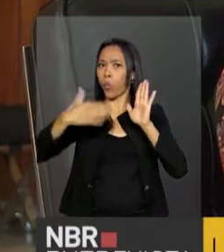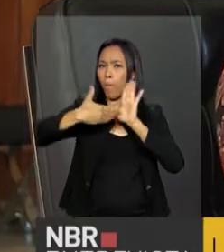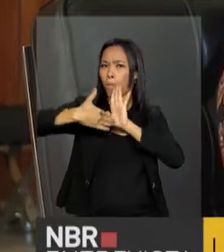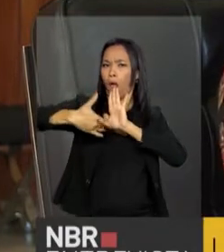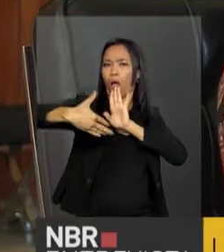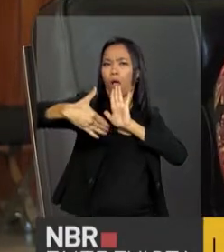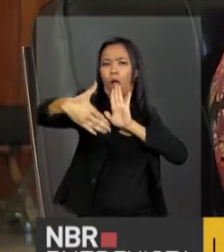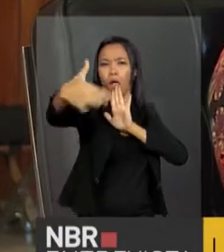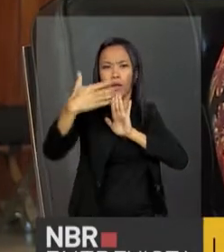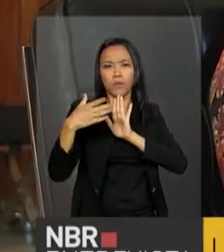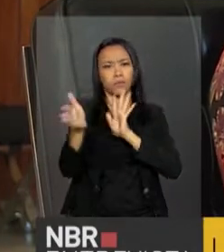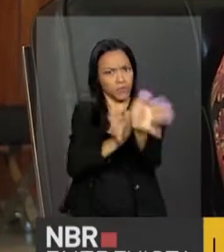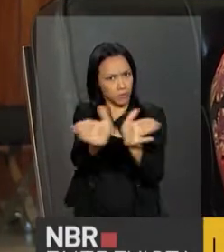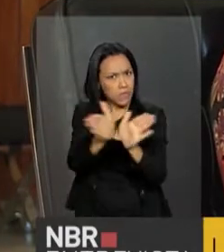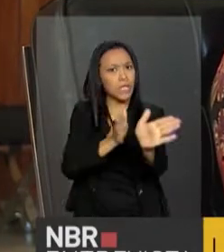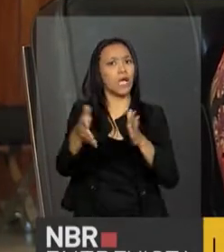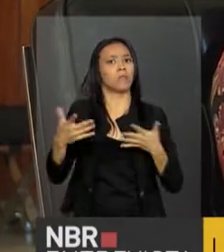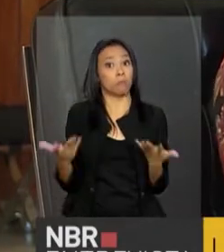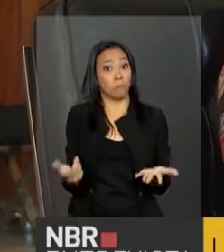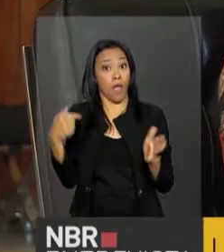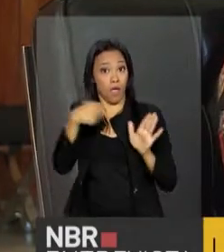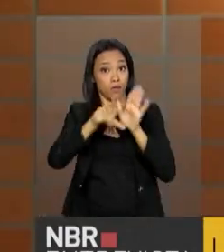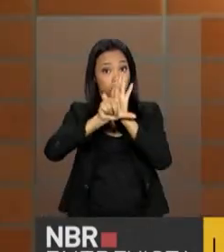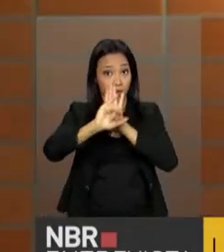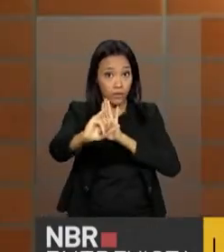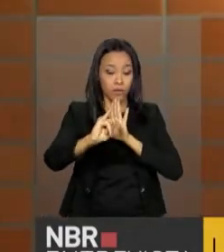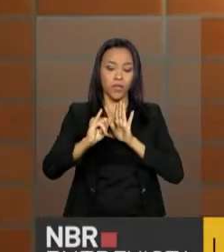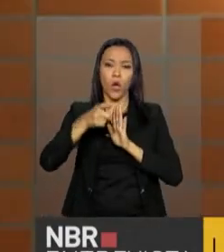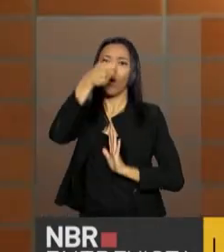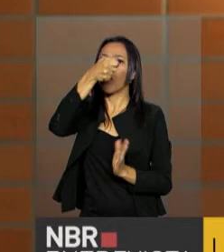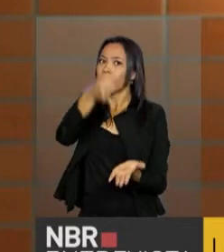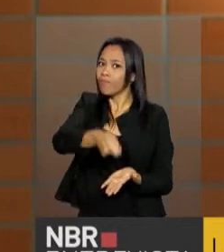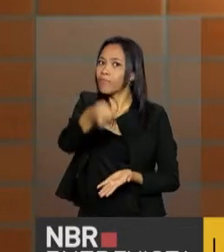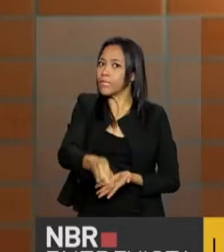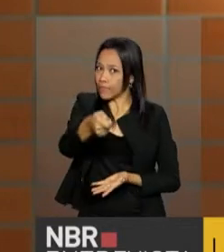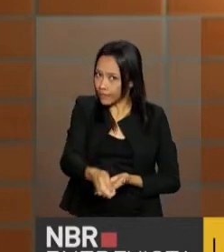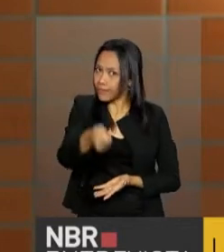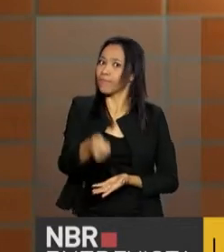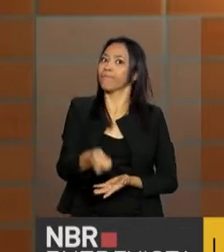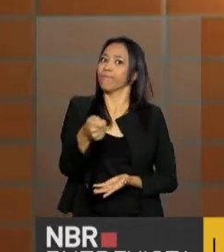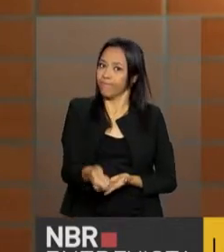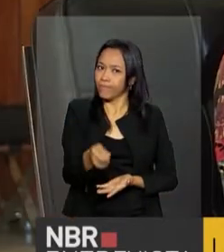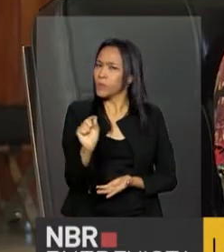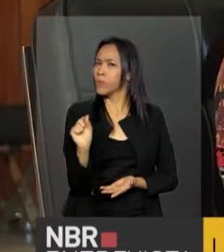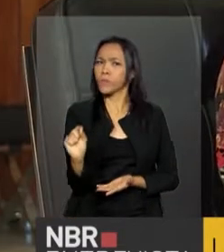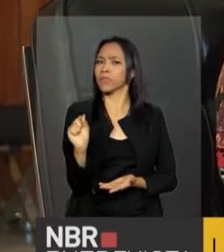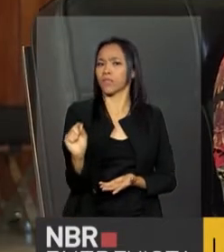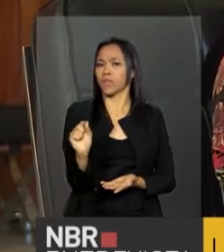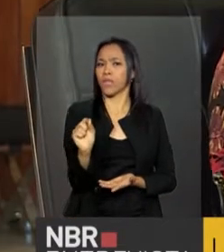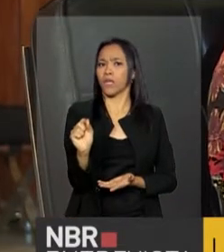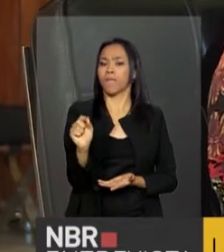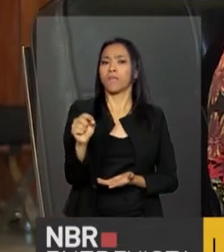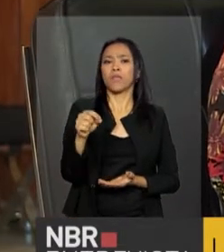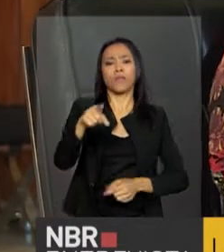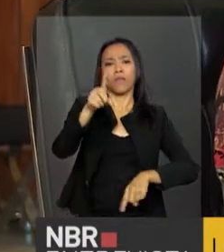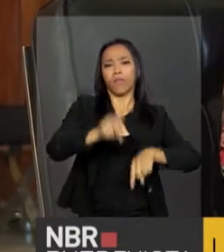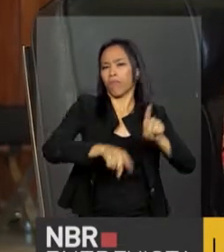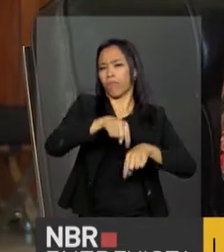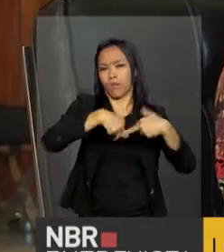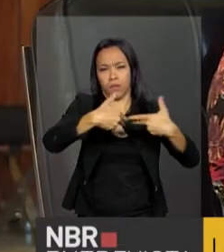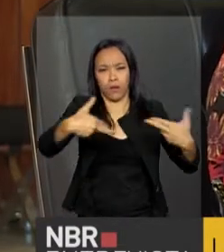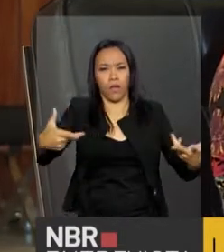da acessibilidade. Essa lei obriga, vamos dizer assim, que os recursos de